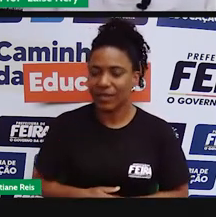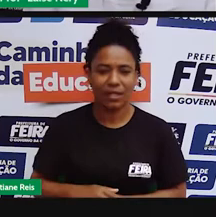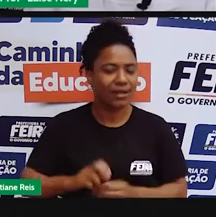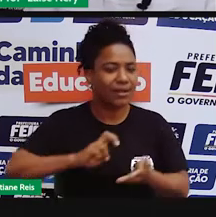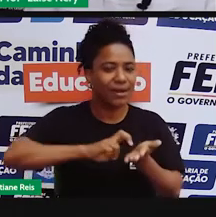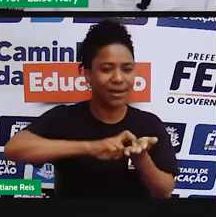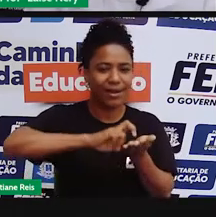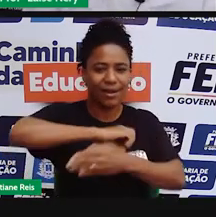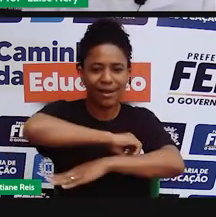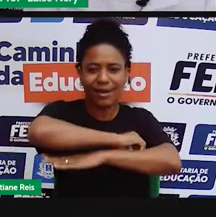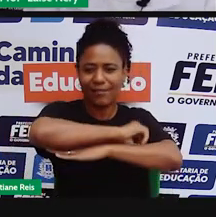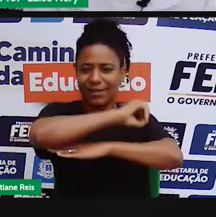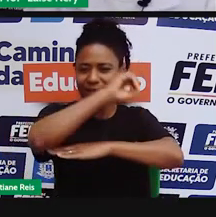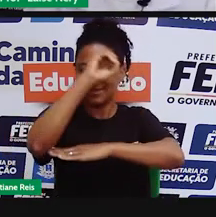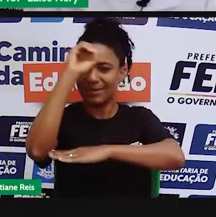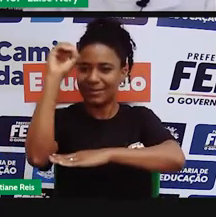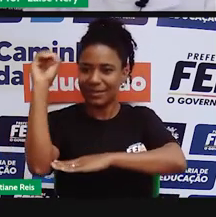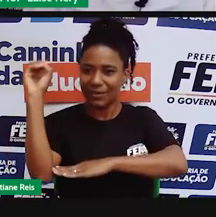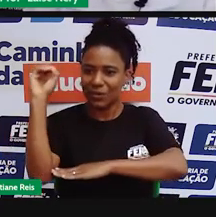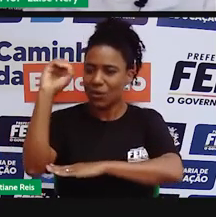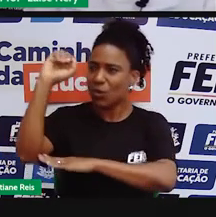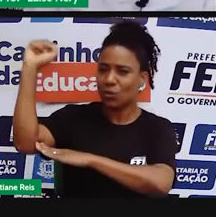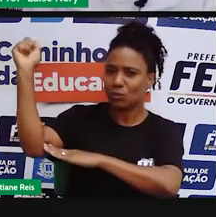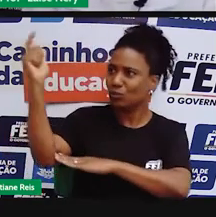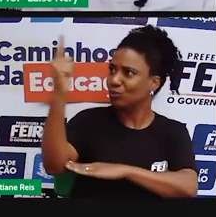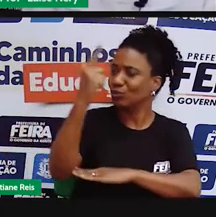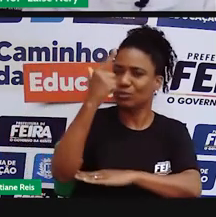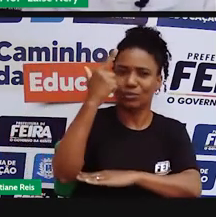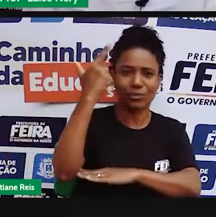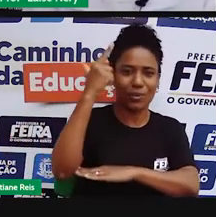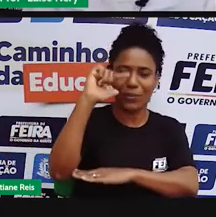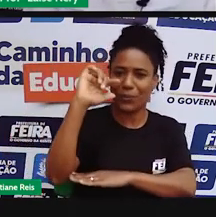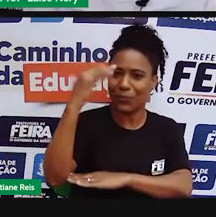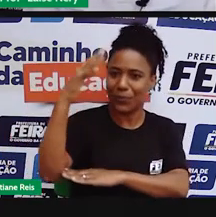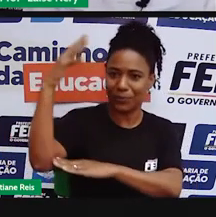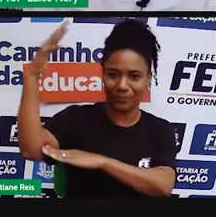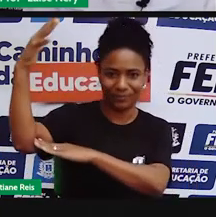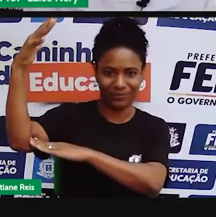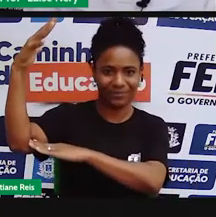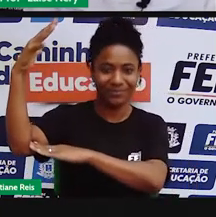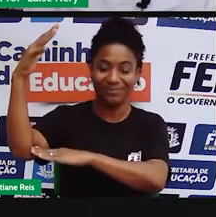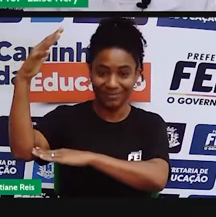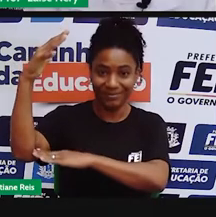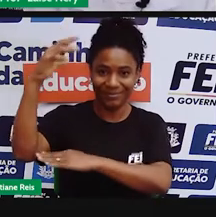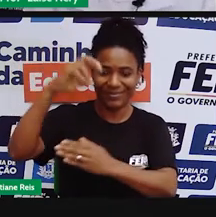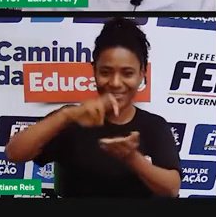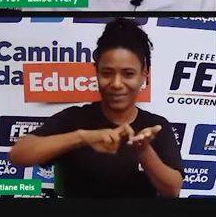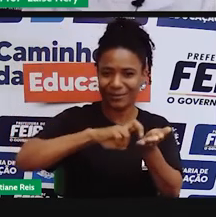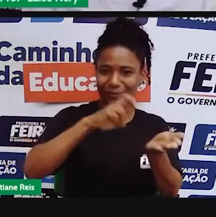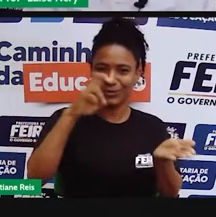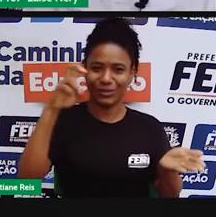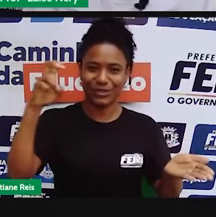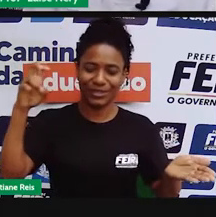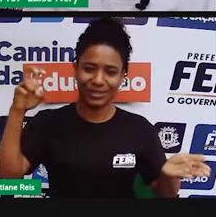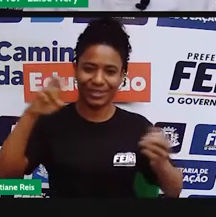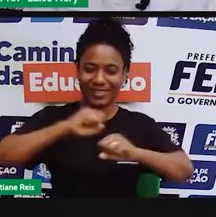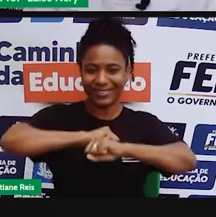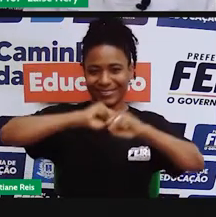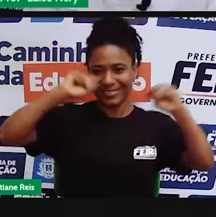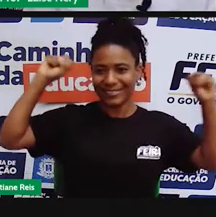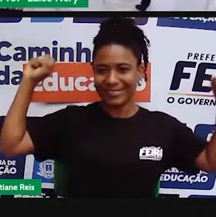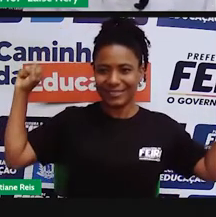Amanheceu. O sol brilhou. O dia acordou. O pássaro